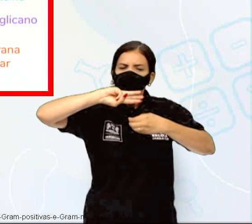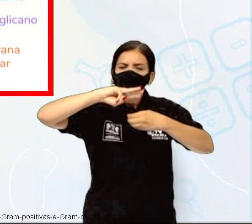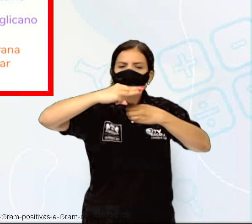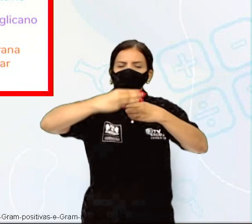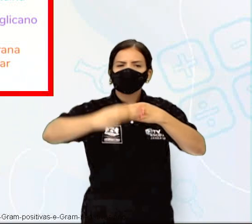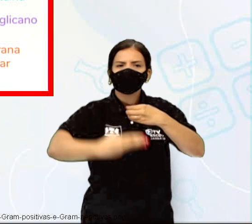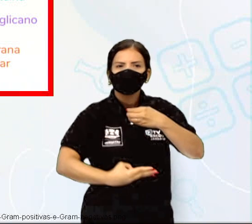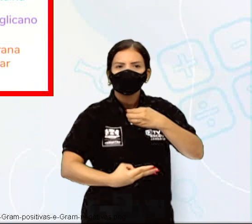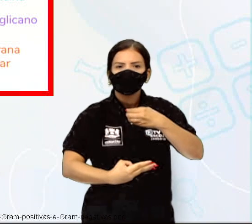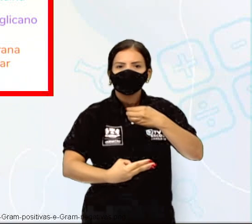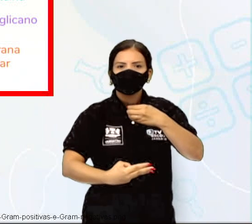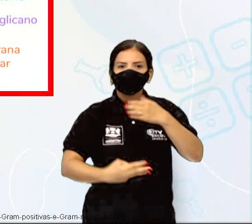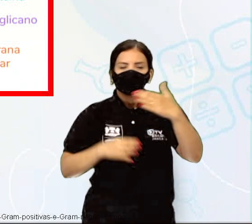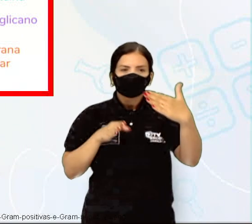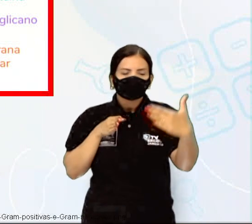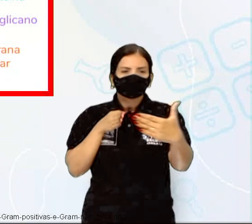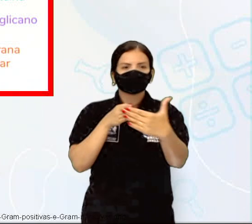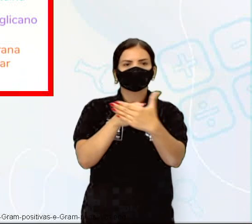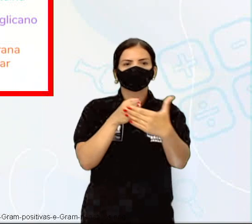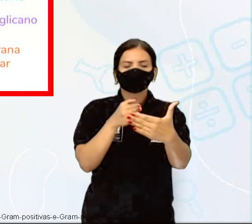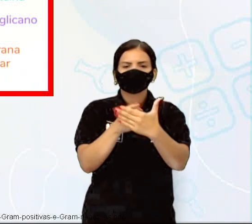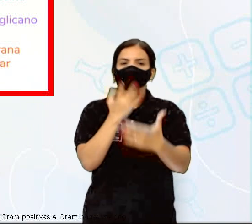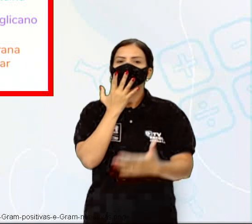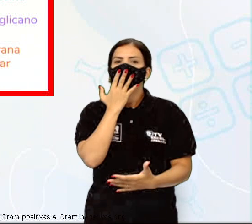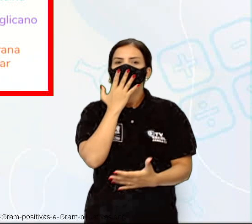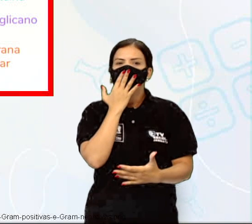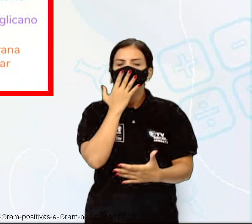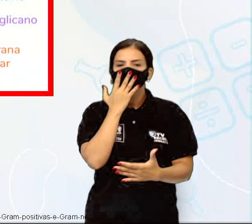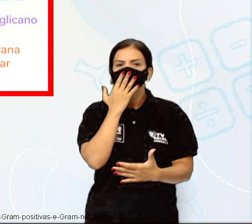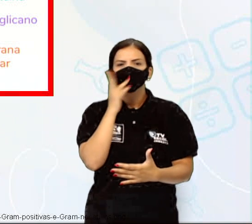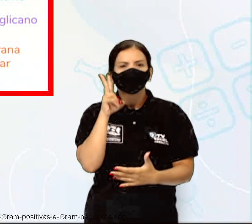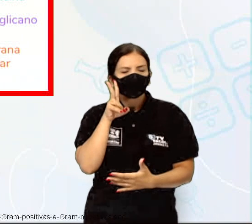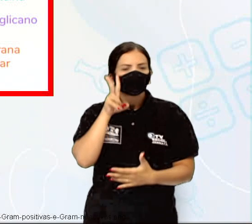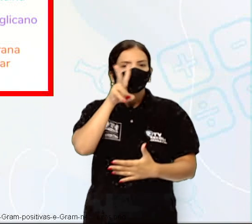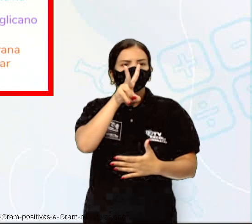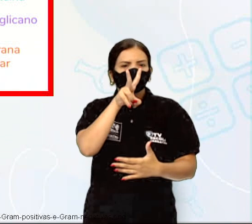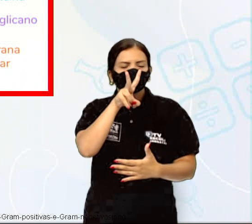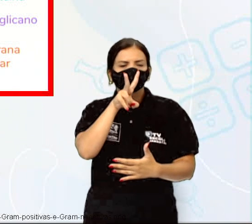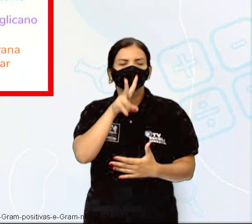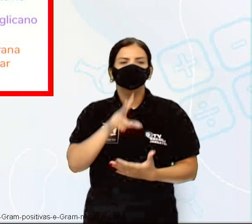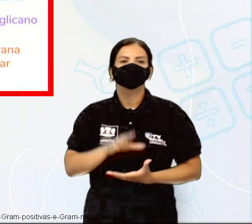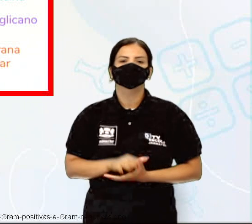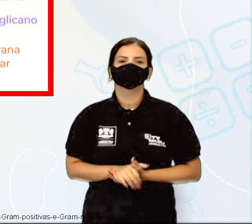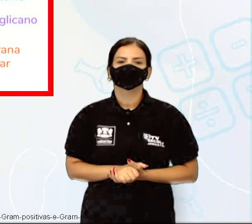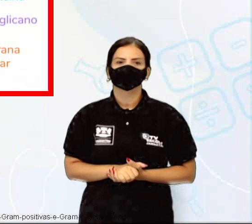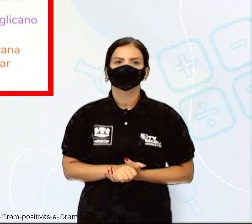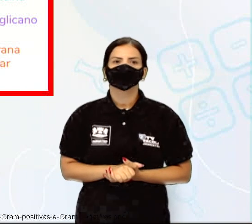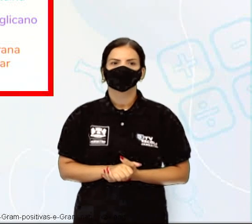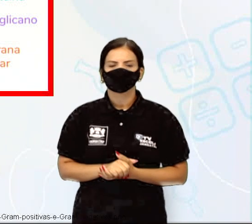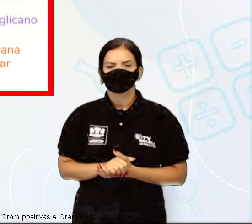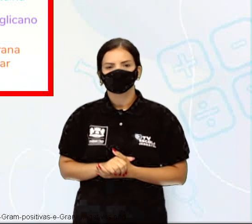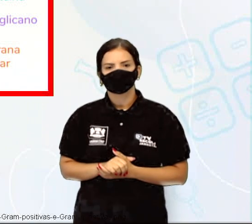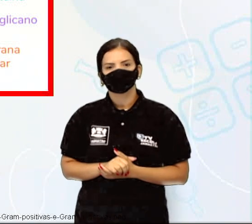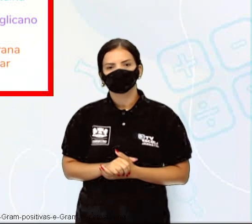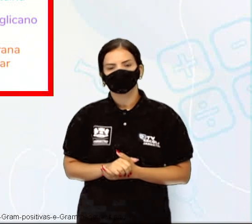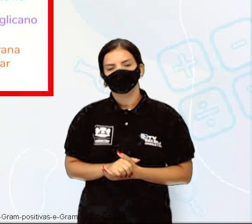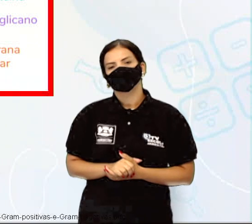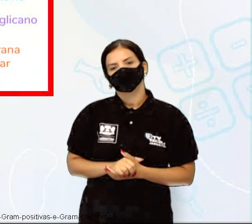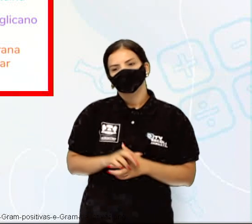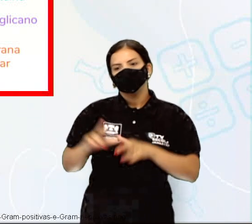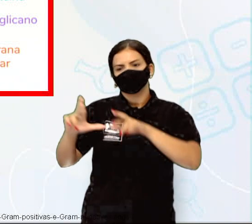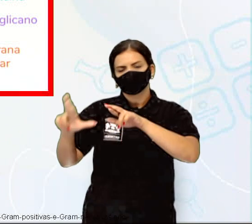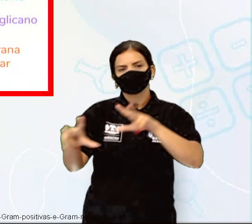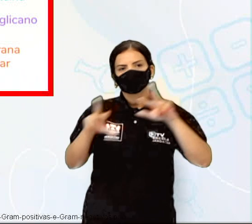esse corante de gram seja fixado. É claro que essas não são as únicas diferenças. Por exemplo,